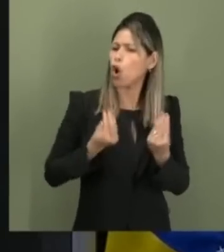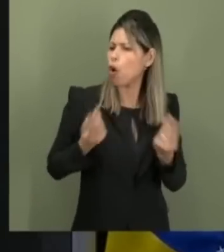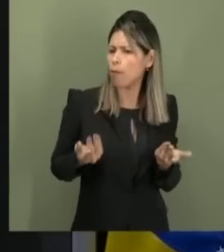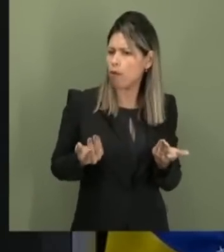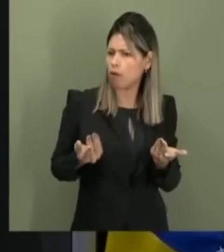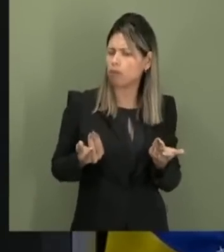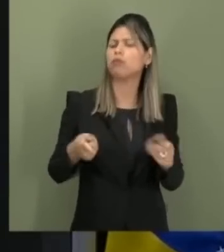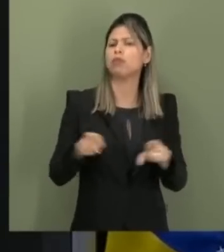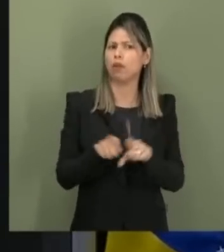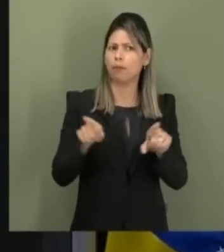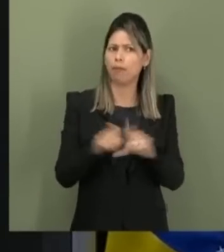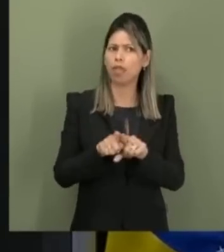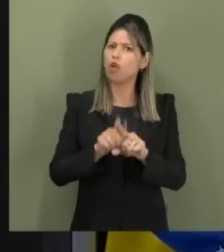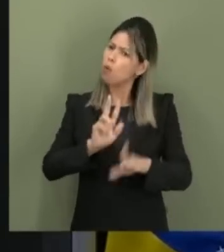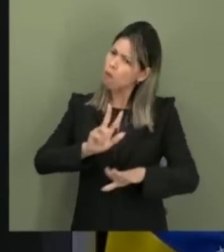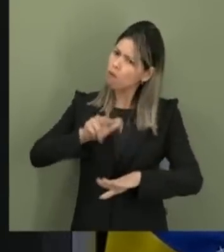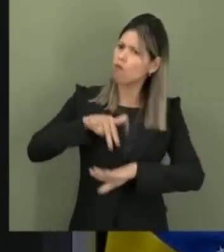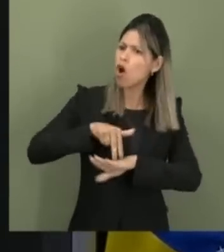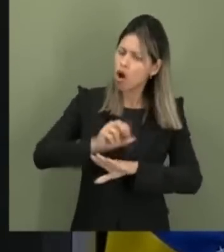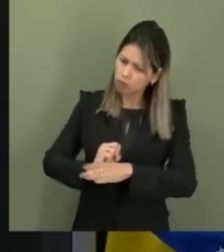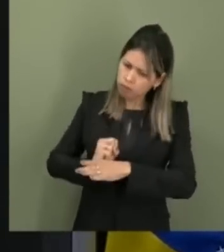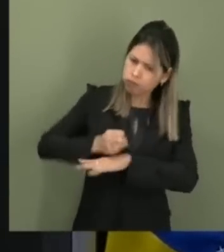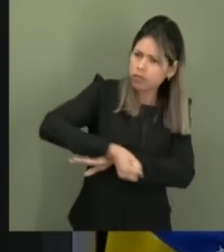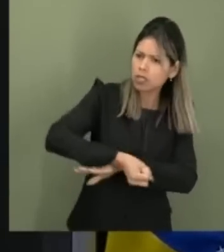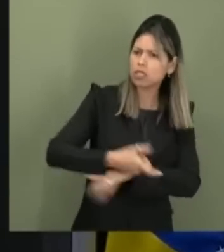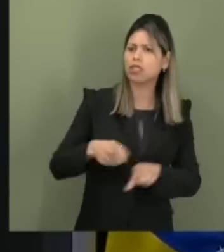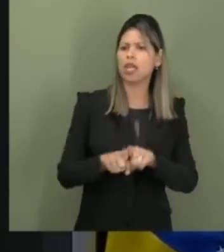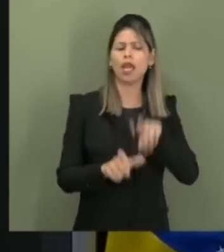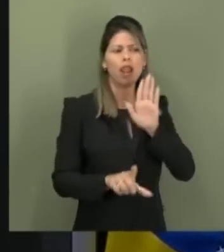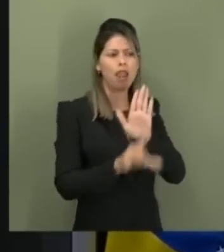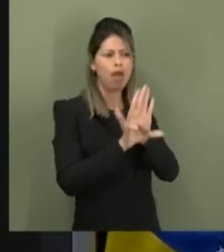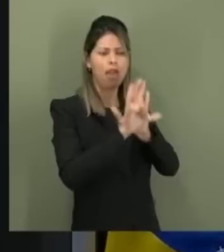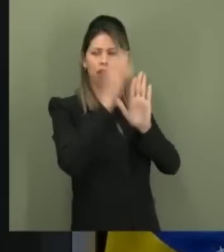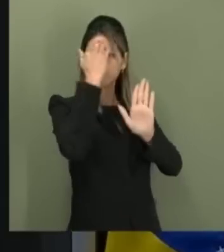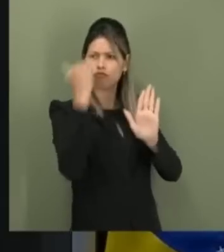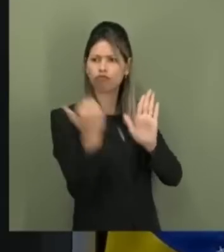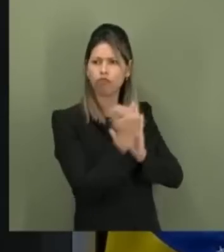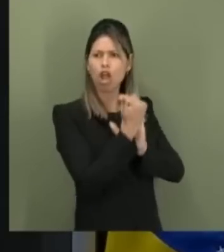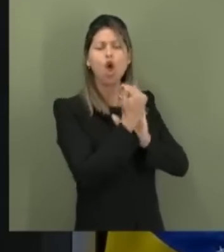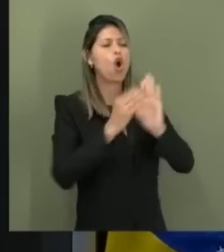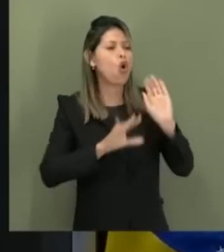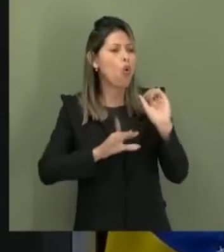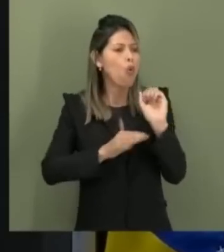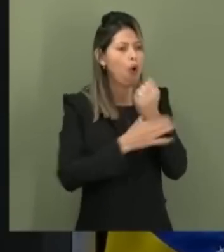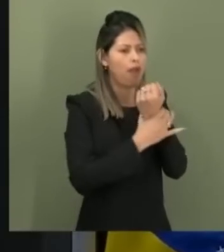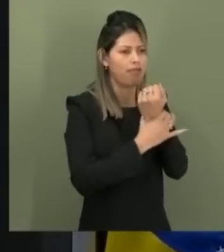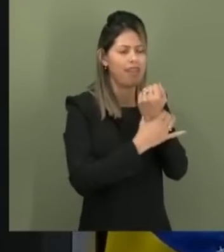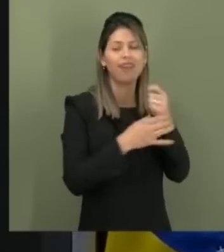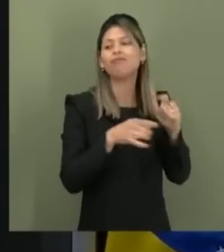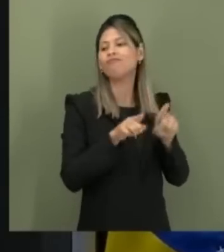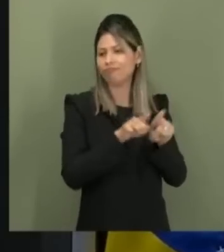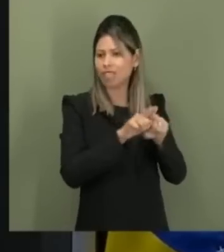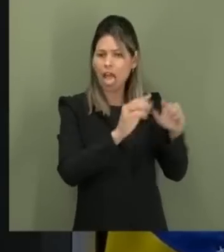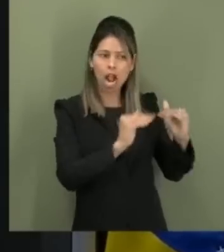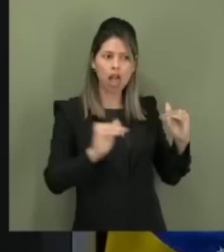próprio, que são leis para proteger não só as